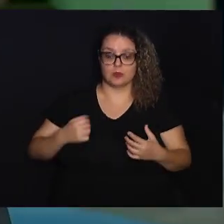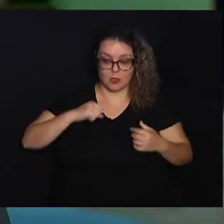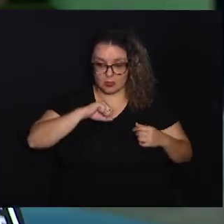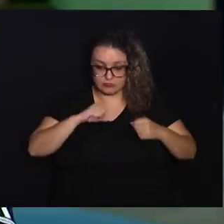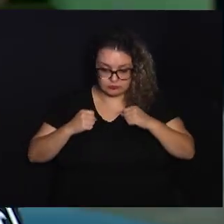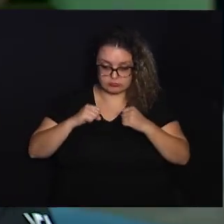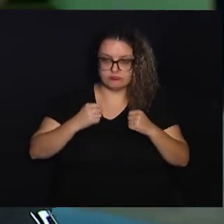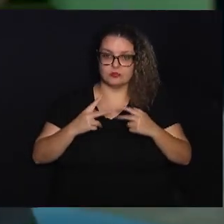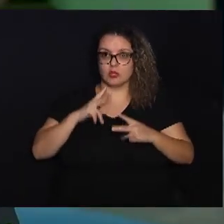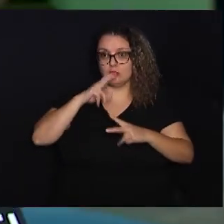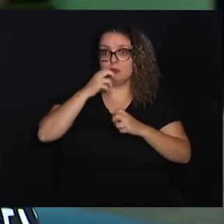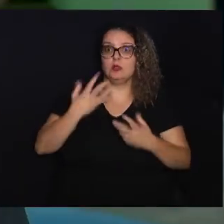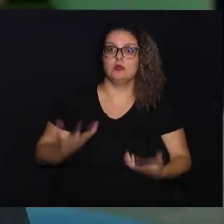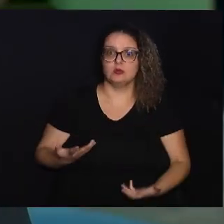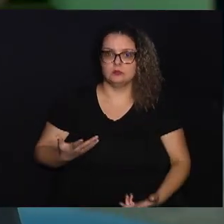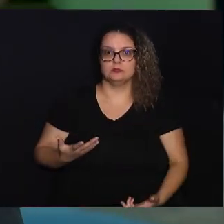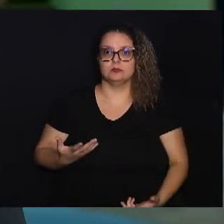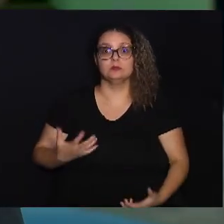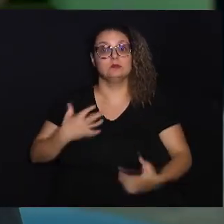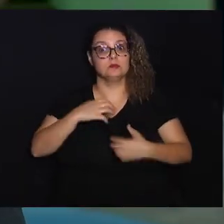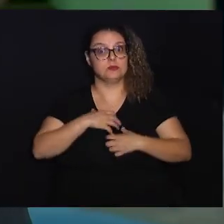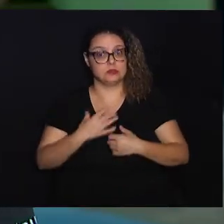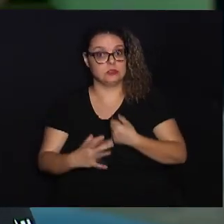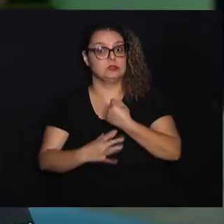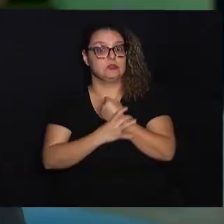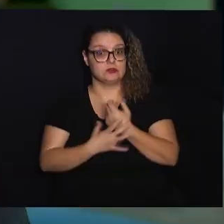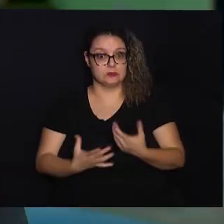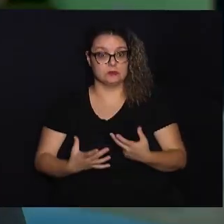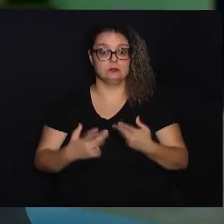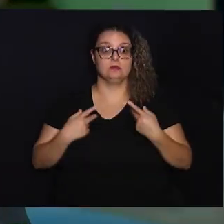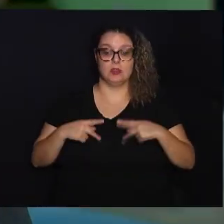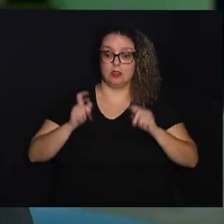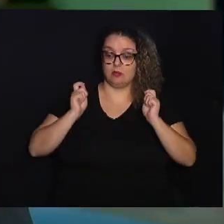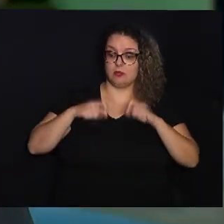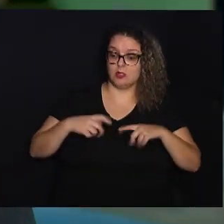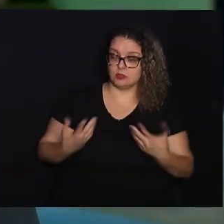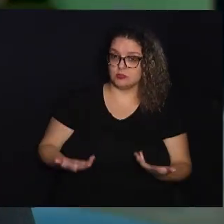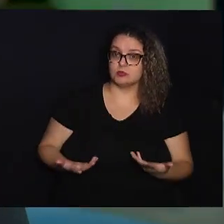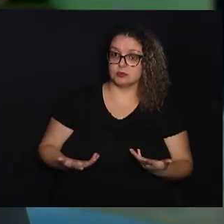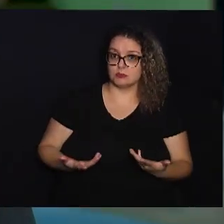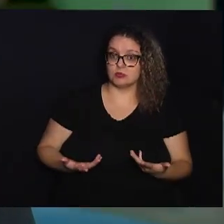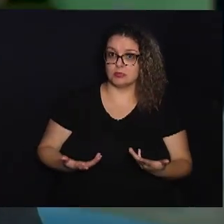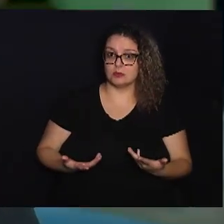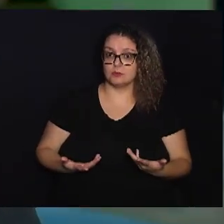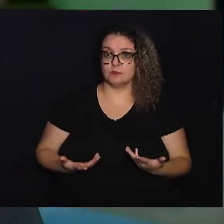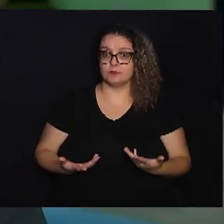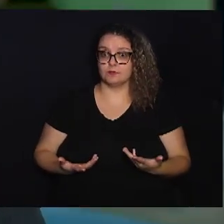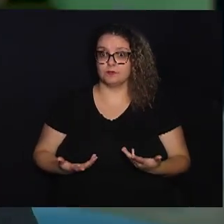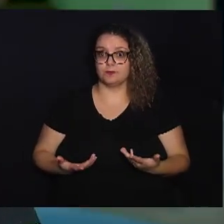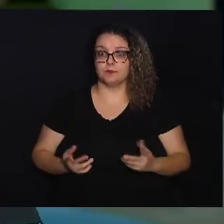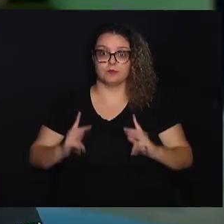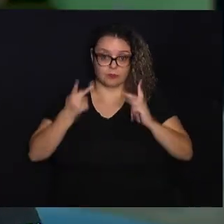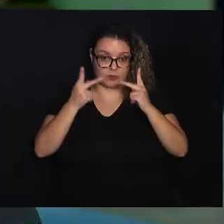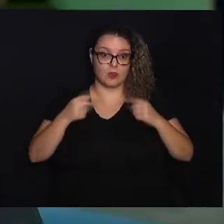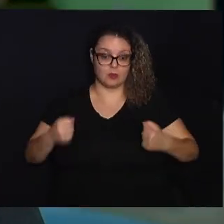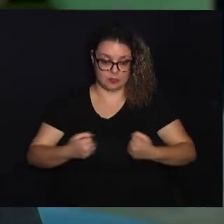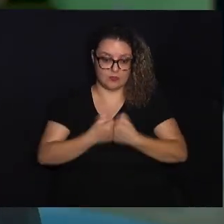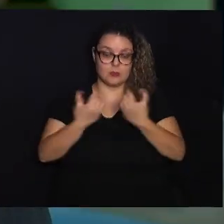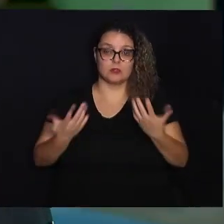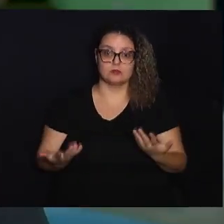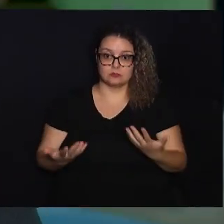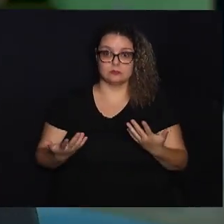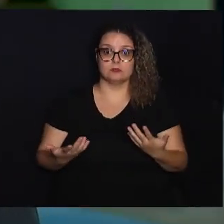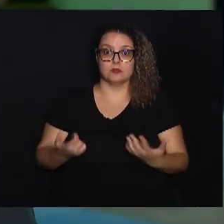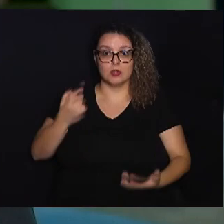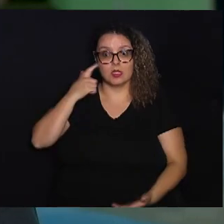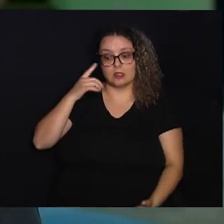começa a sentir que você dá um golpe com uma determinada força lá, você se sente seguro pela sua possibilidade de, né,